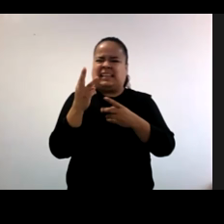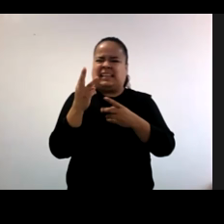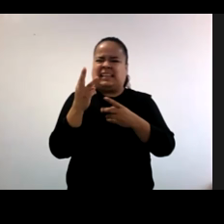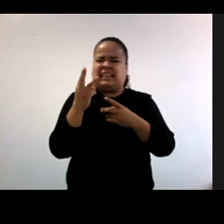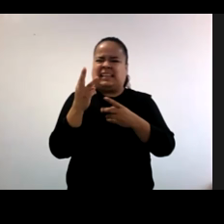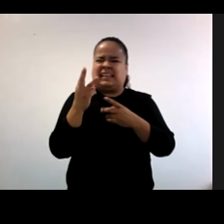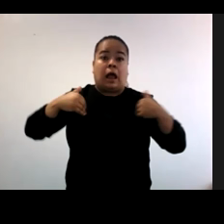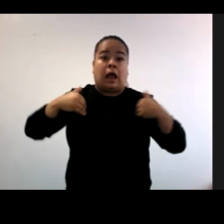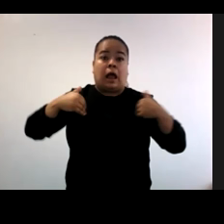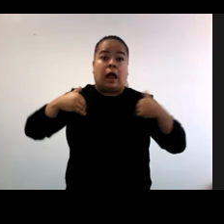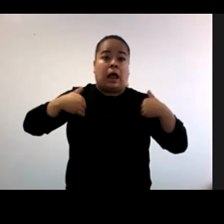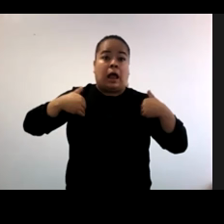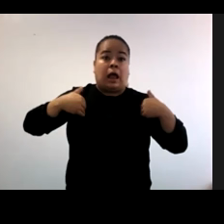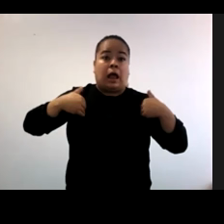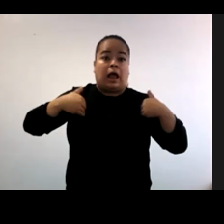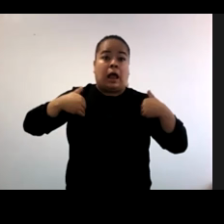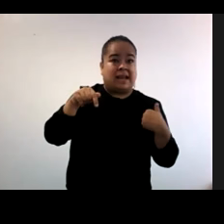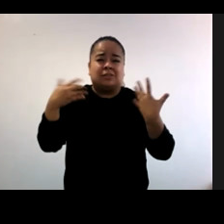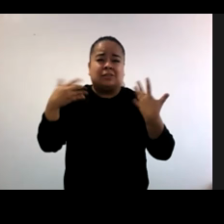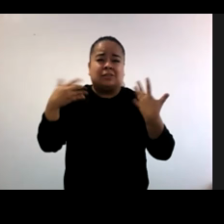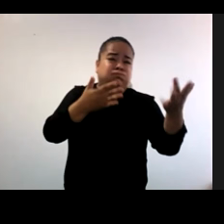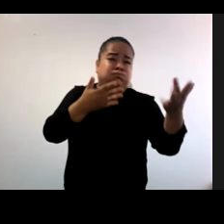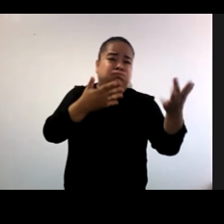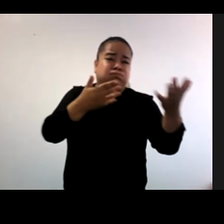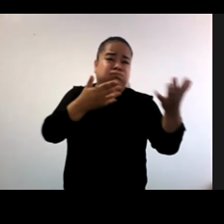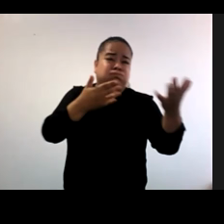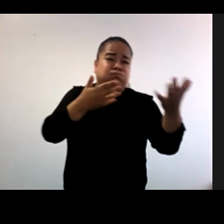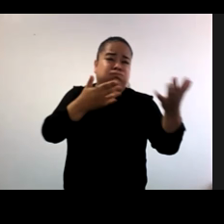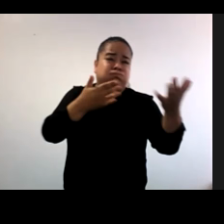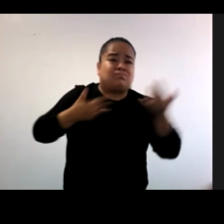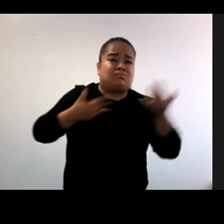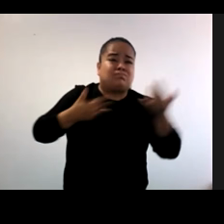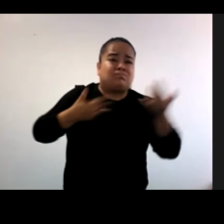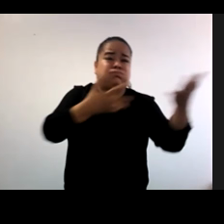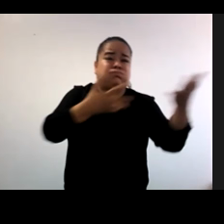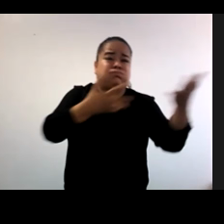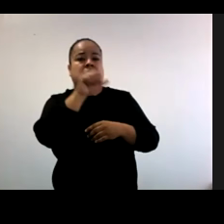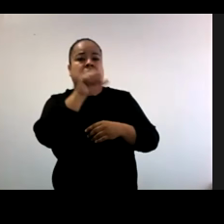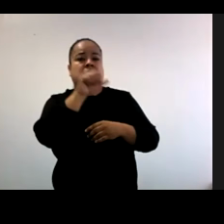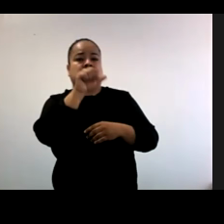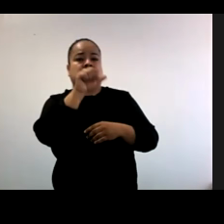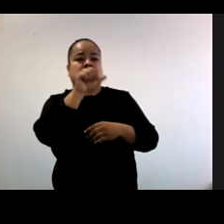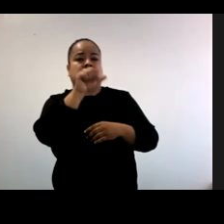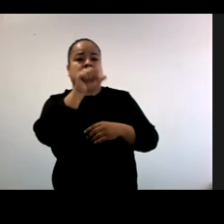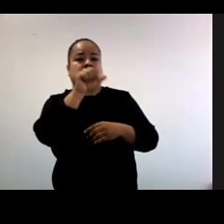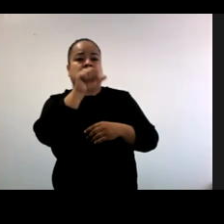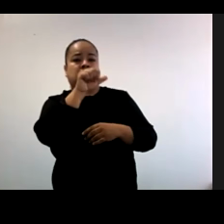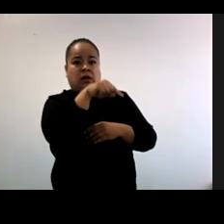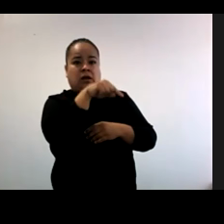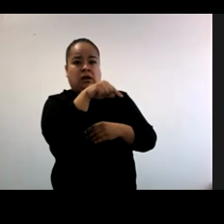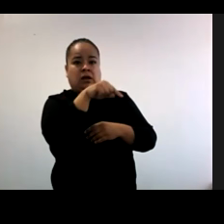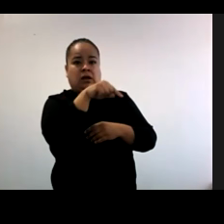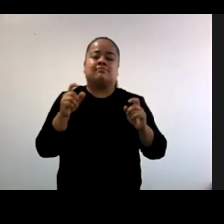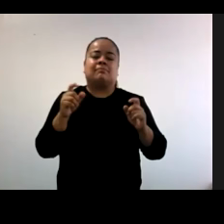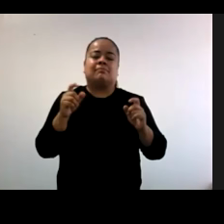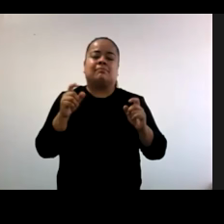Estados Unidos e outros casos relacionados a viajantes na Europa.